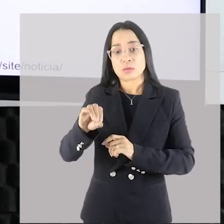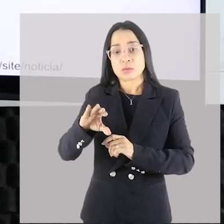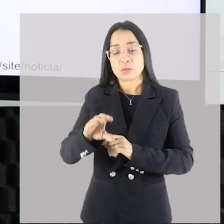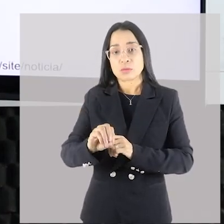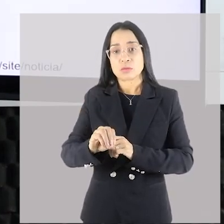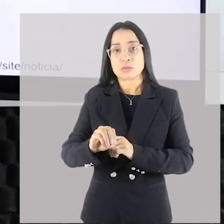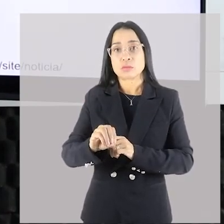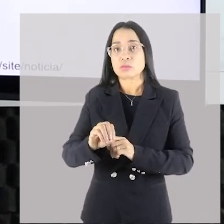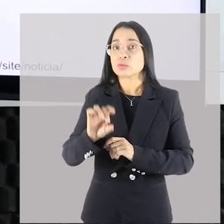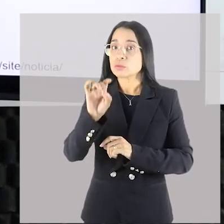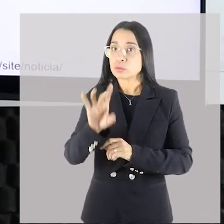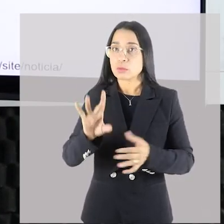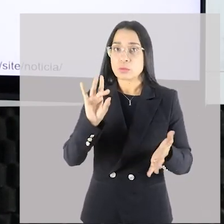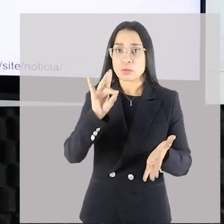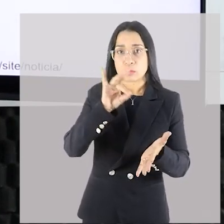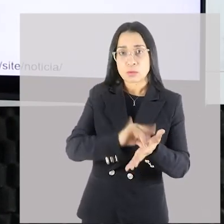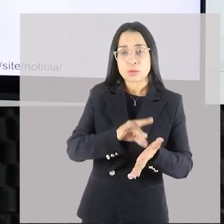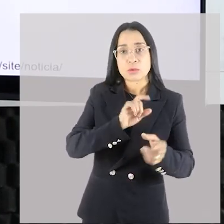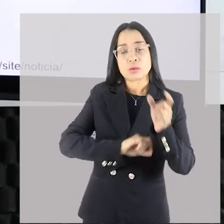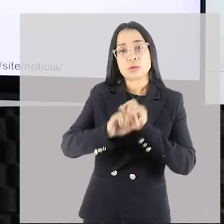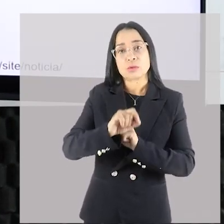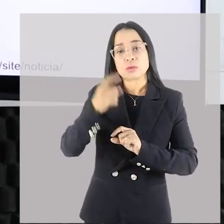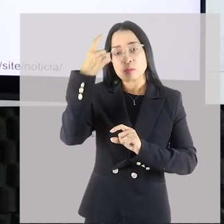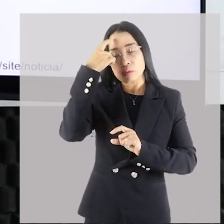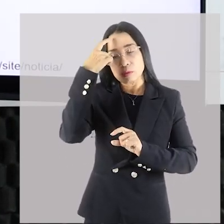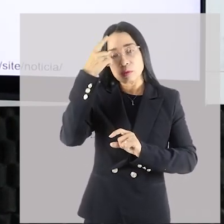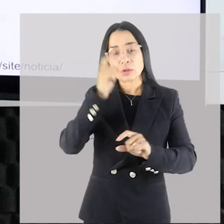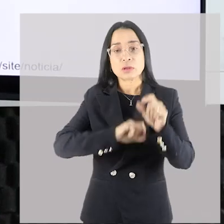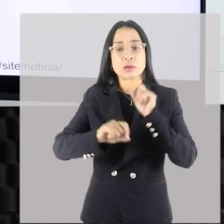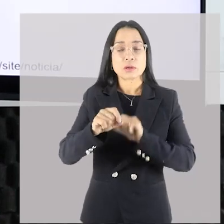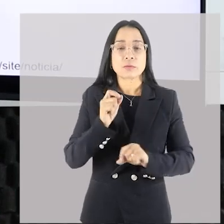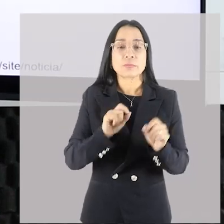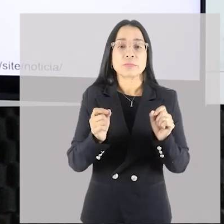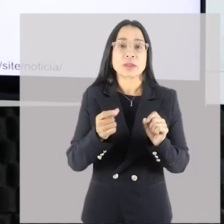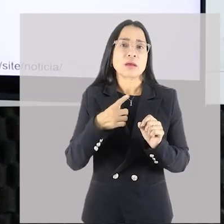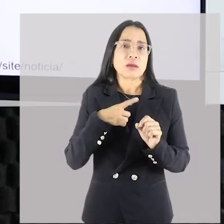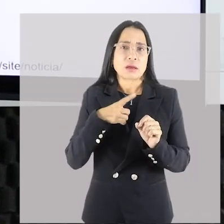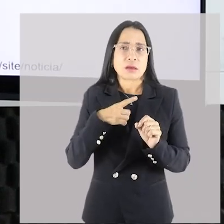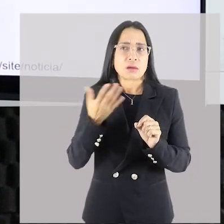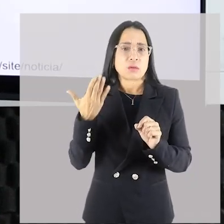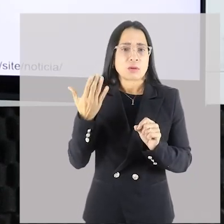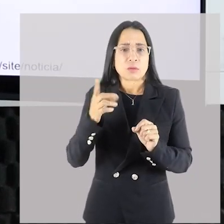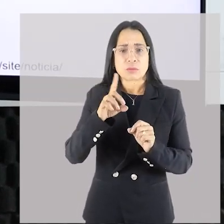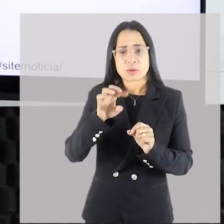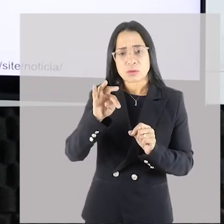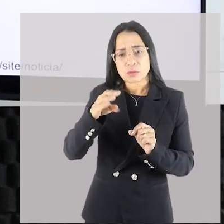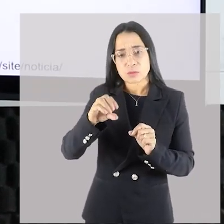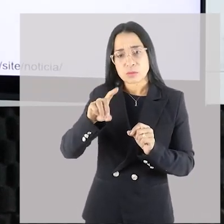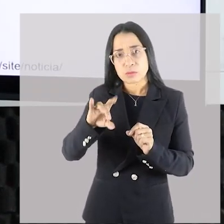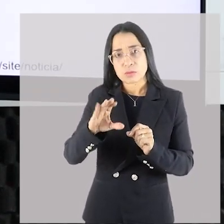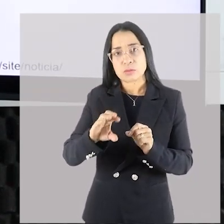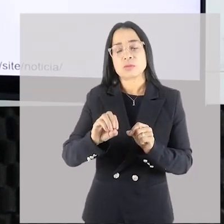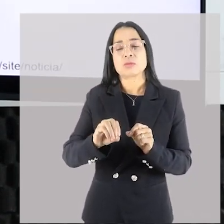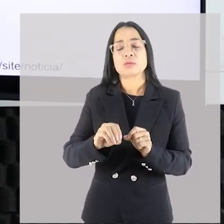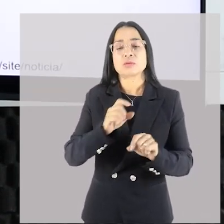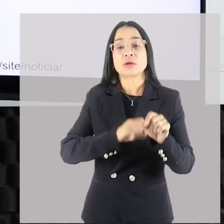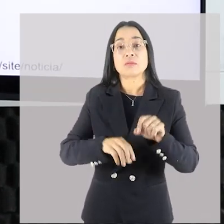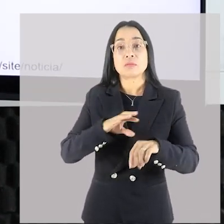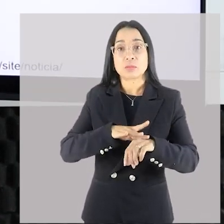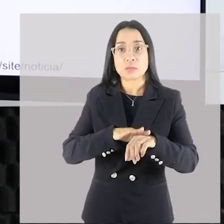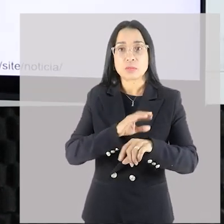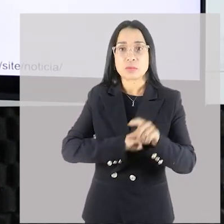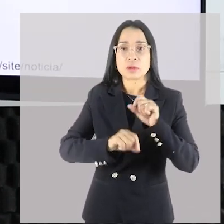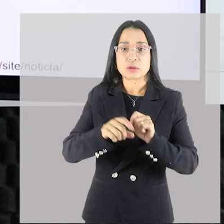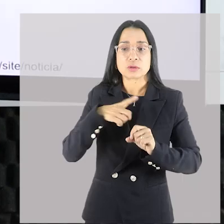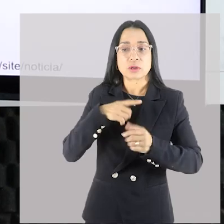ideia. Segundo a história, ele estava adoentado e teve uma ajuda do bispo de Milão. E após